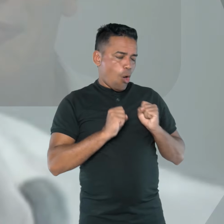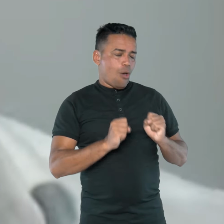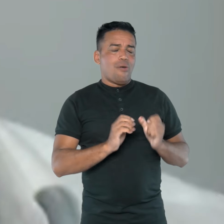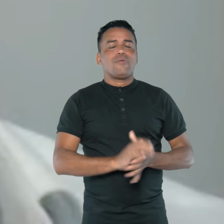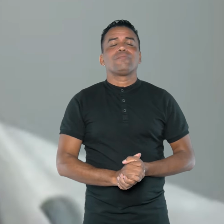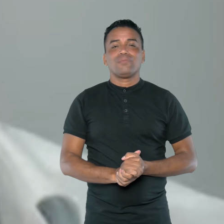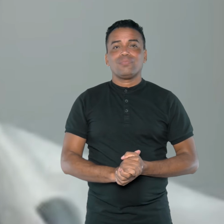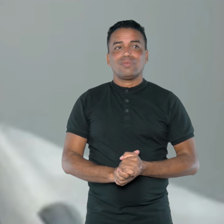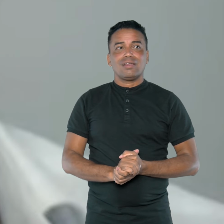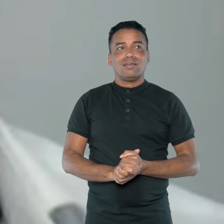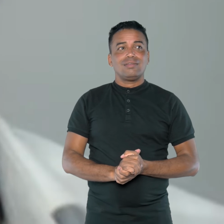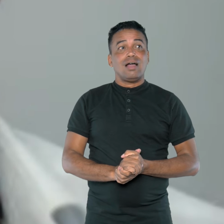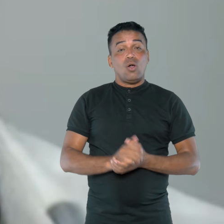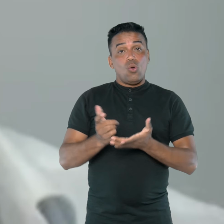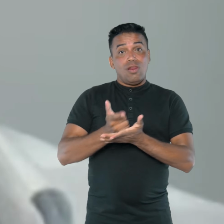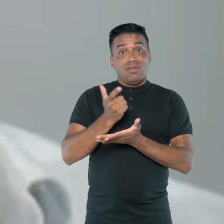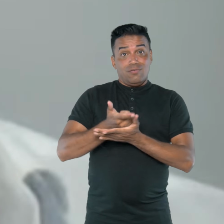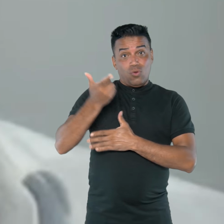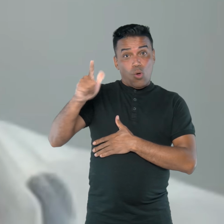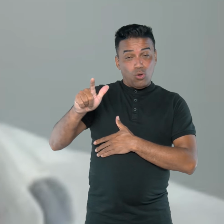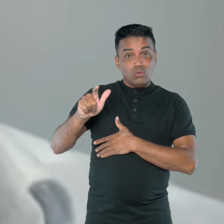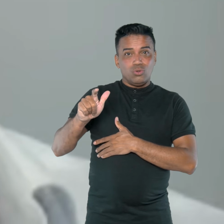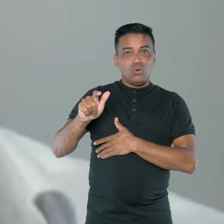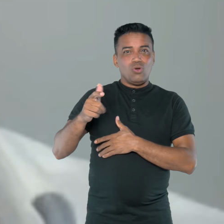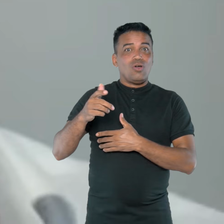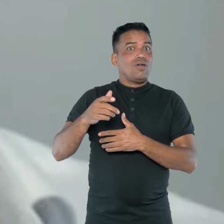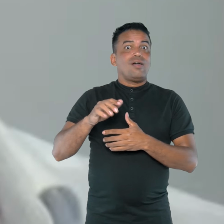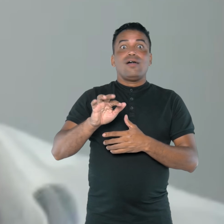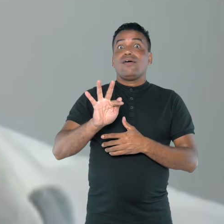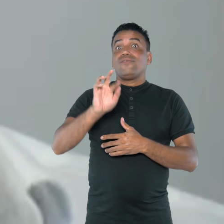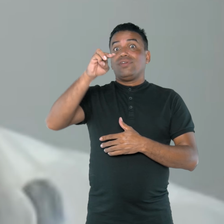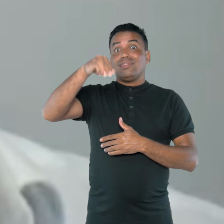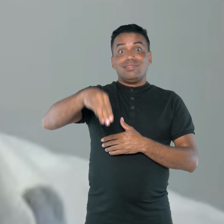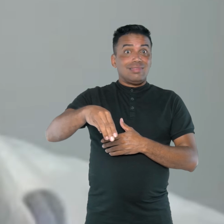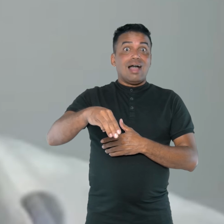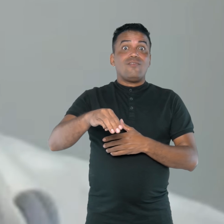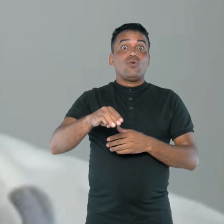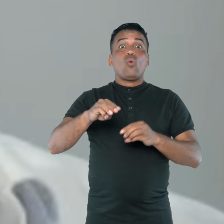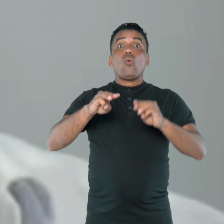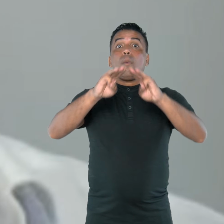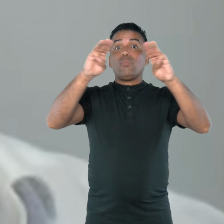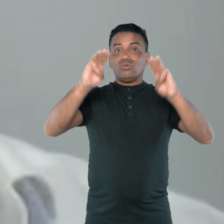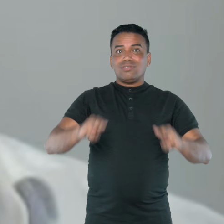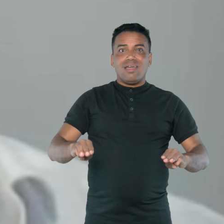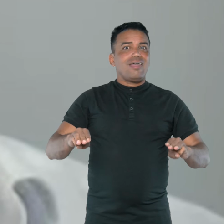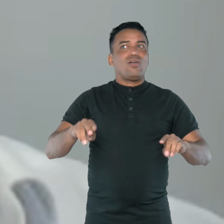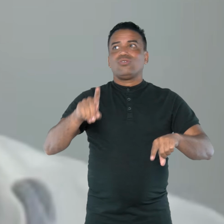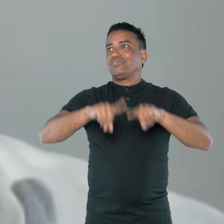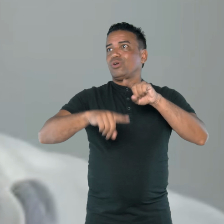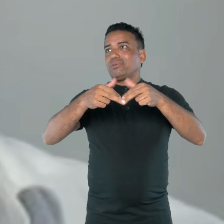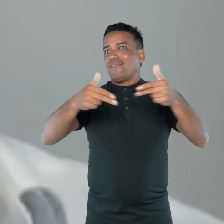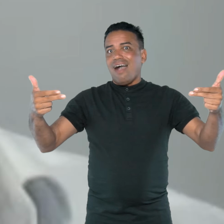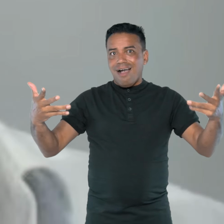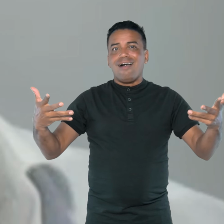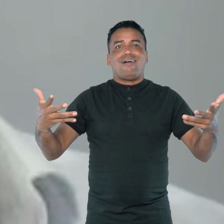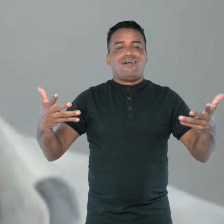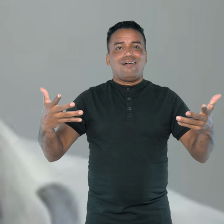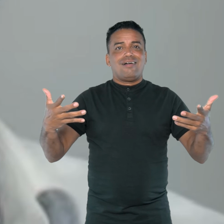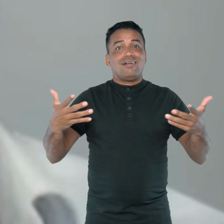O Infindável Museu das Coisas Efêmeras, né? É um livro que todo mundo sempre fala dele, né? Todas